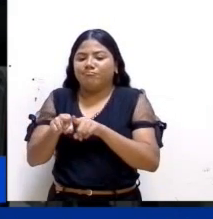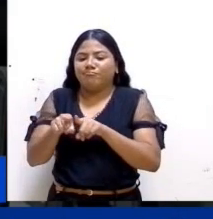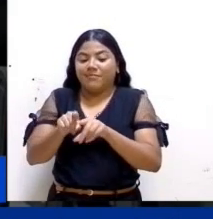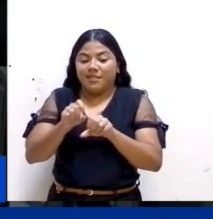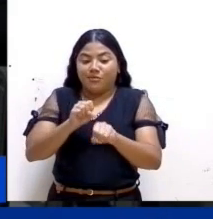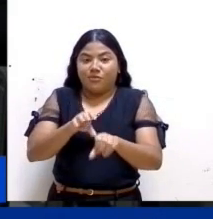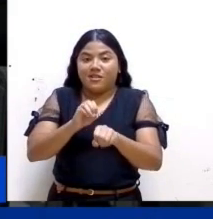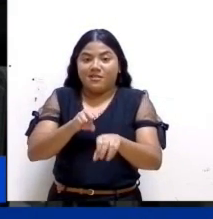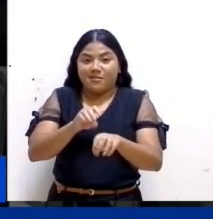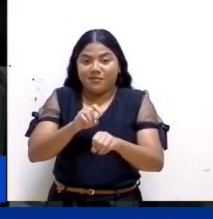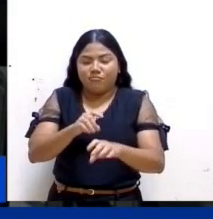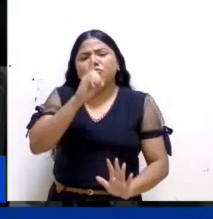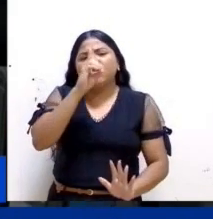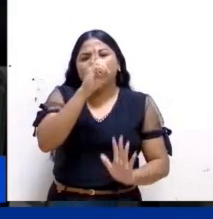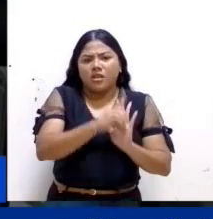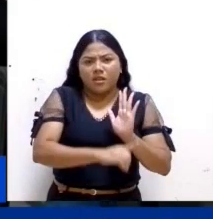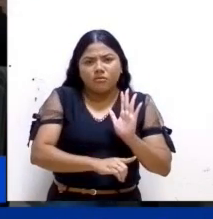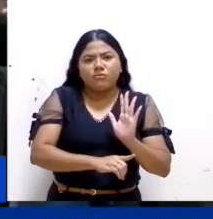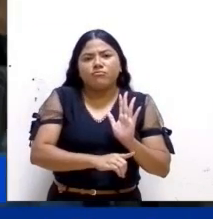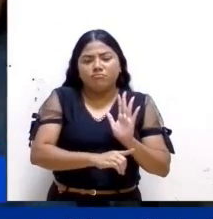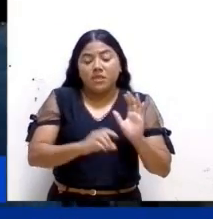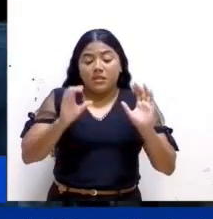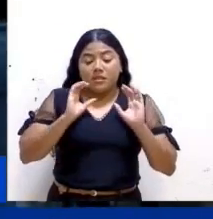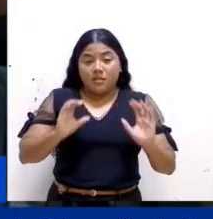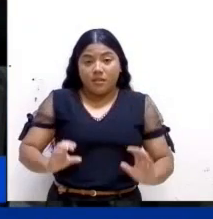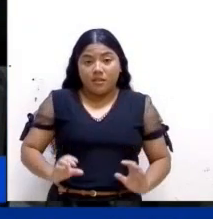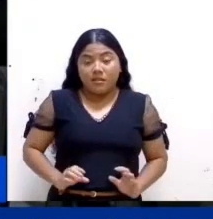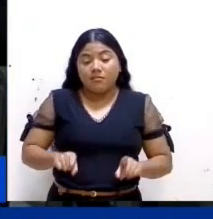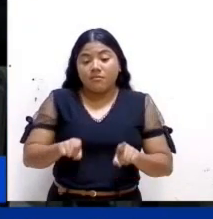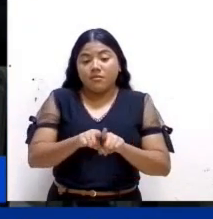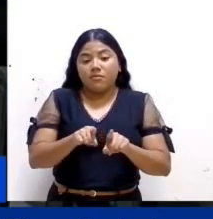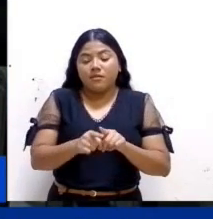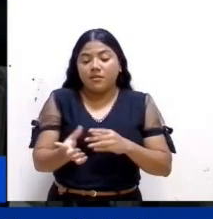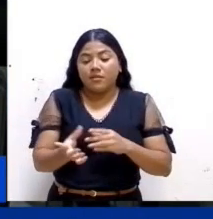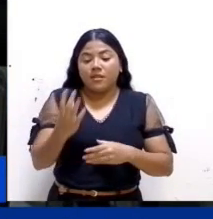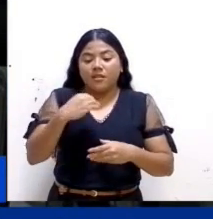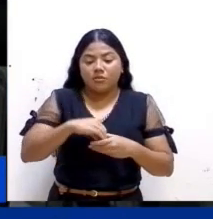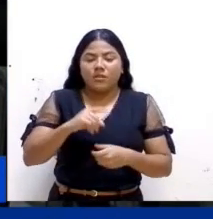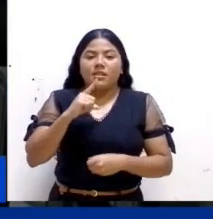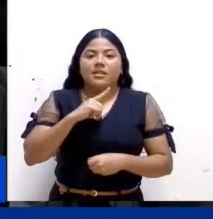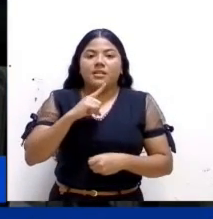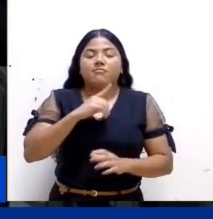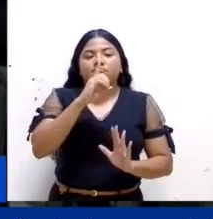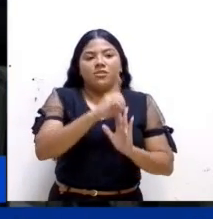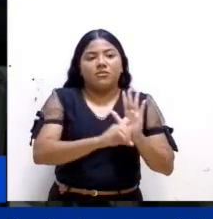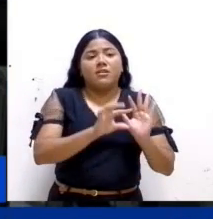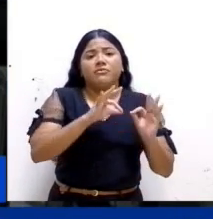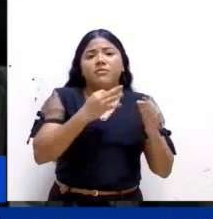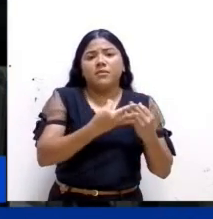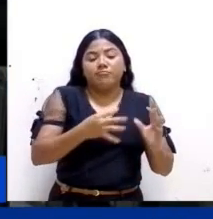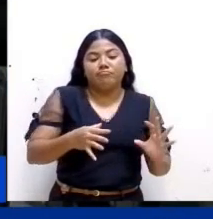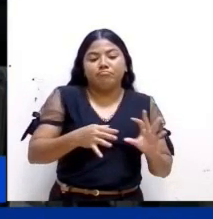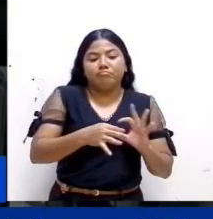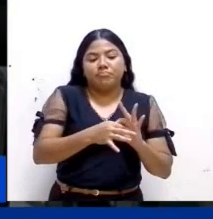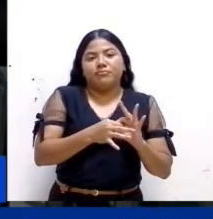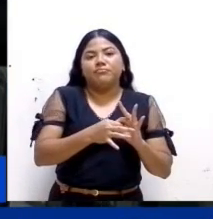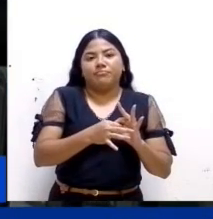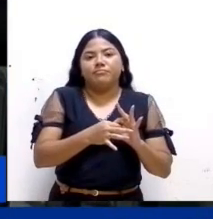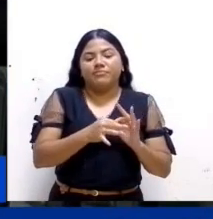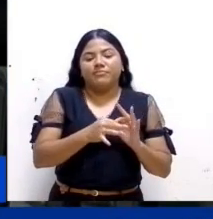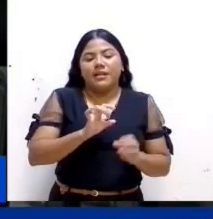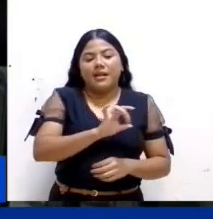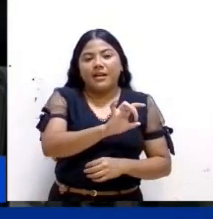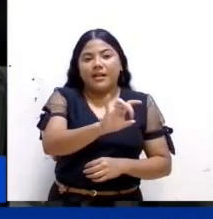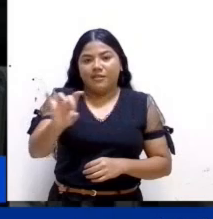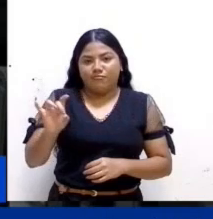educação, direito e cidadania. E direito de família está entranhado em todos nós.